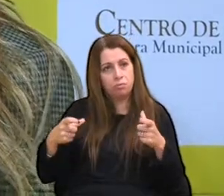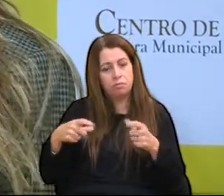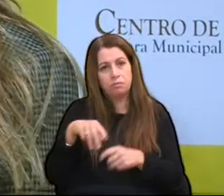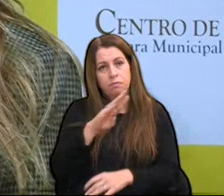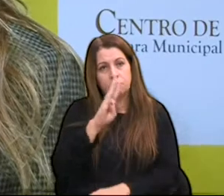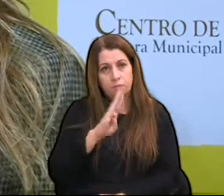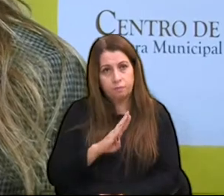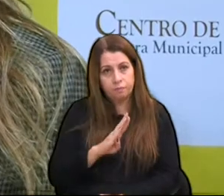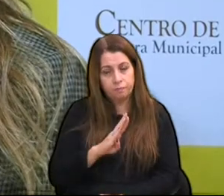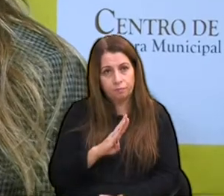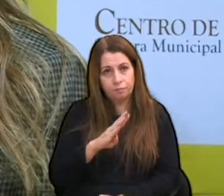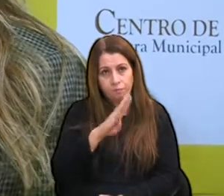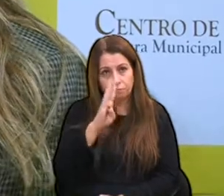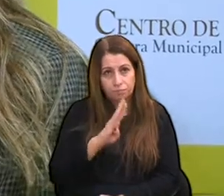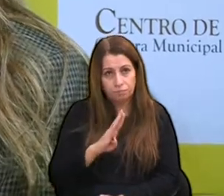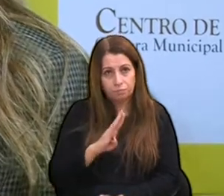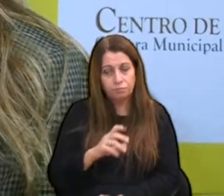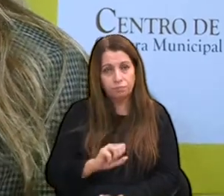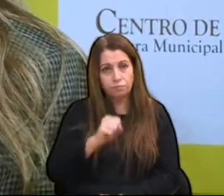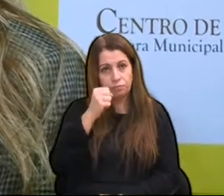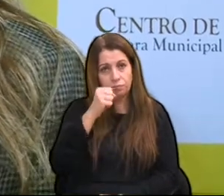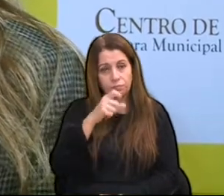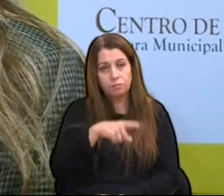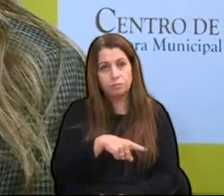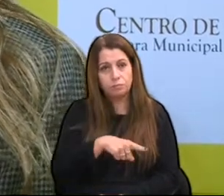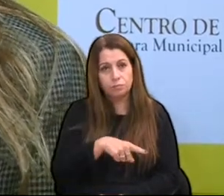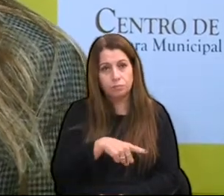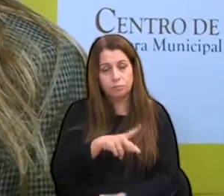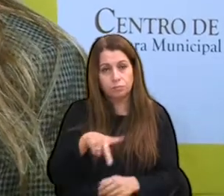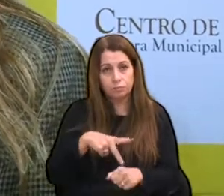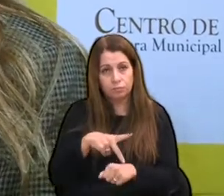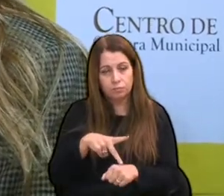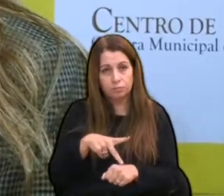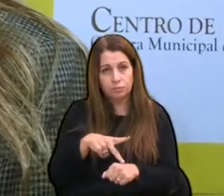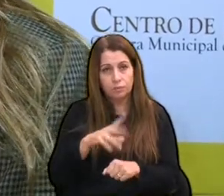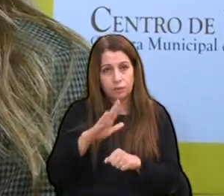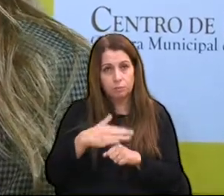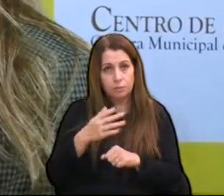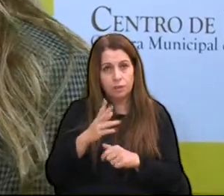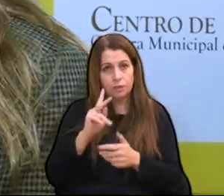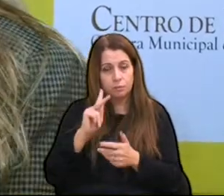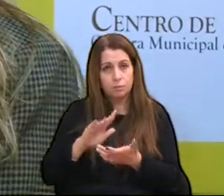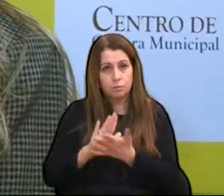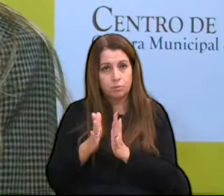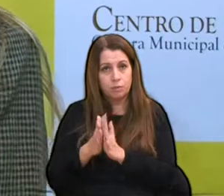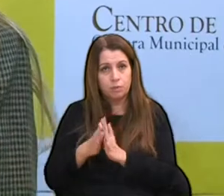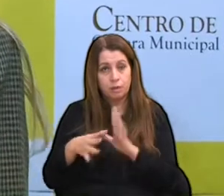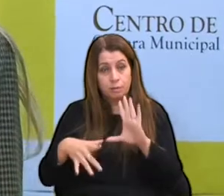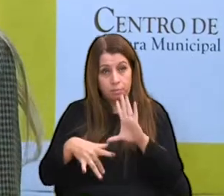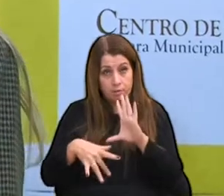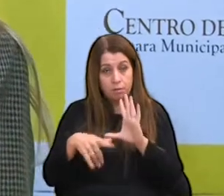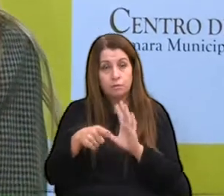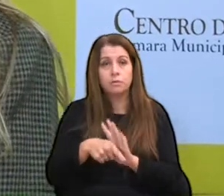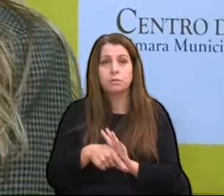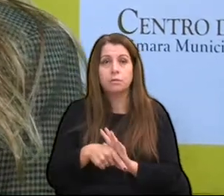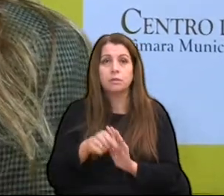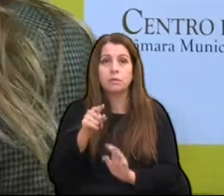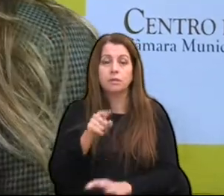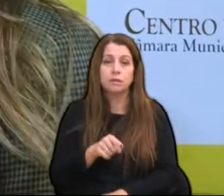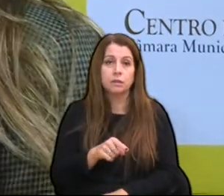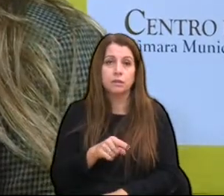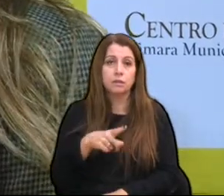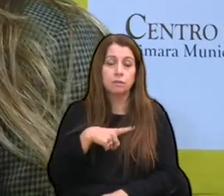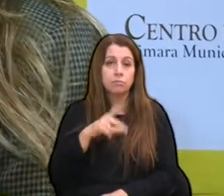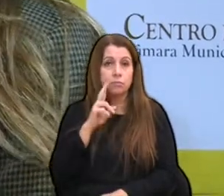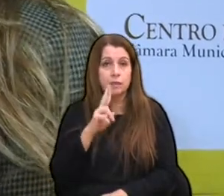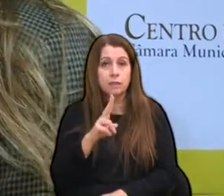Brasil. O Brasil é o oitavo país com mais suicídios das Américas. Então, nós temos